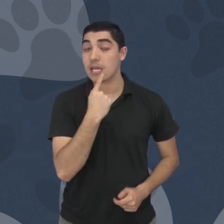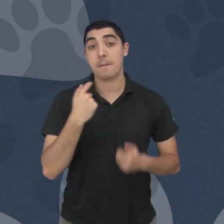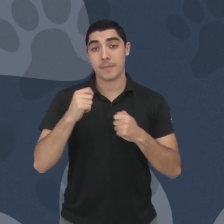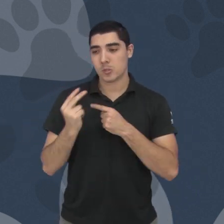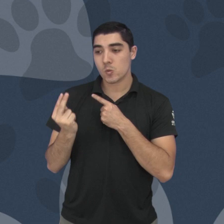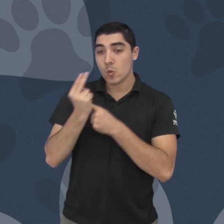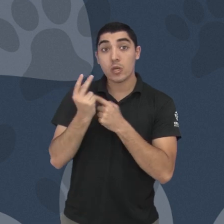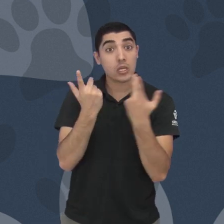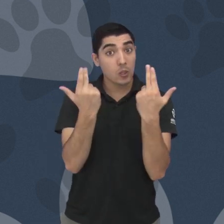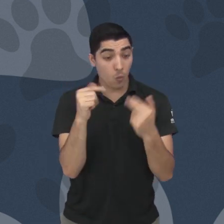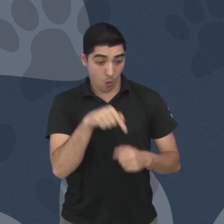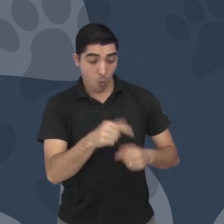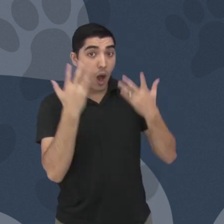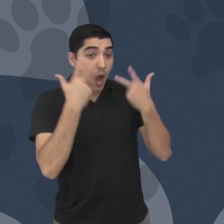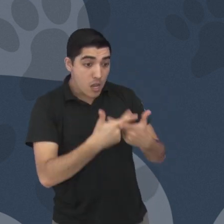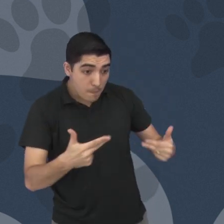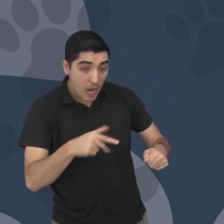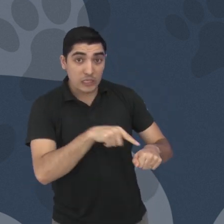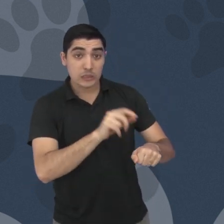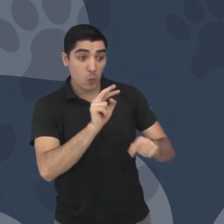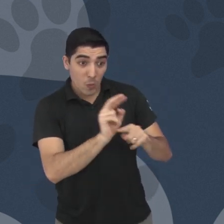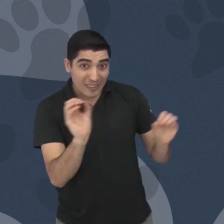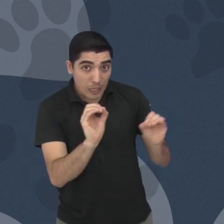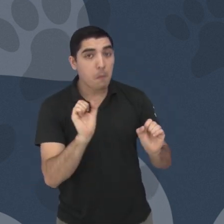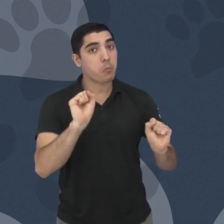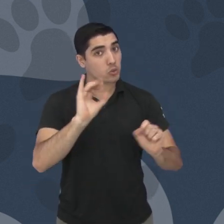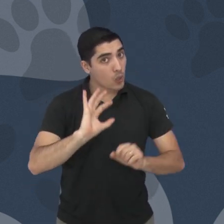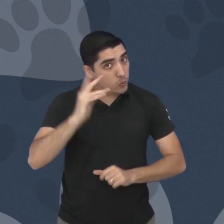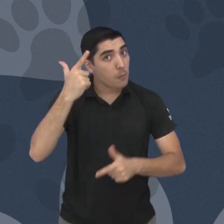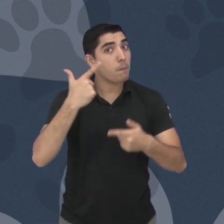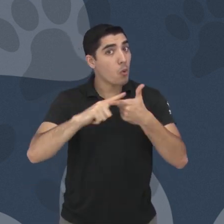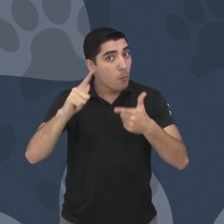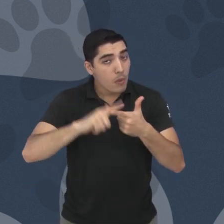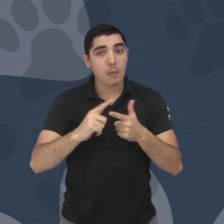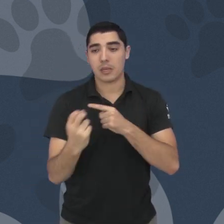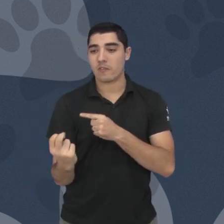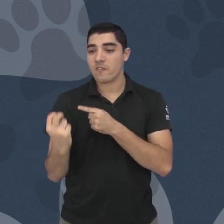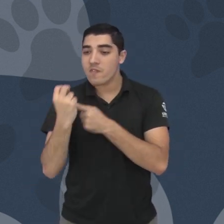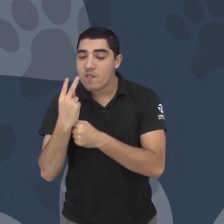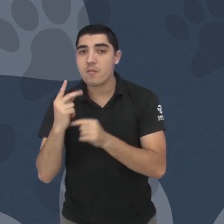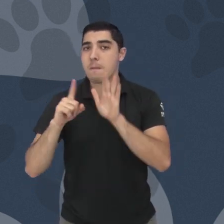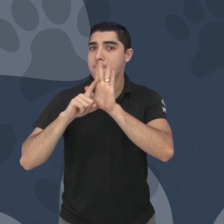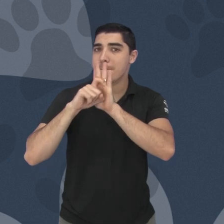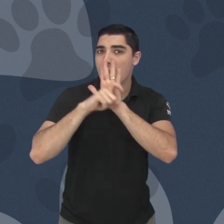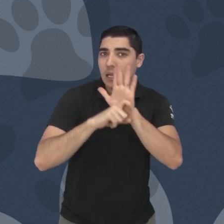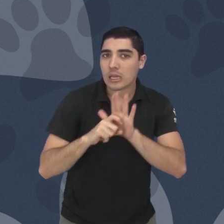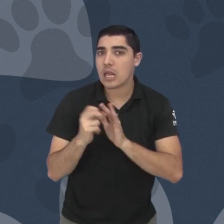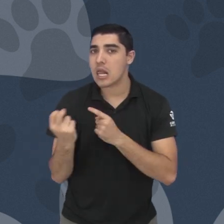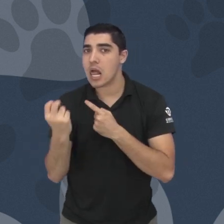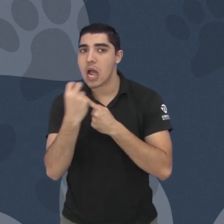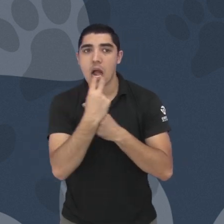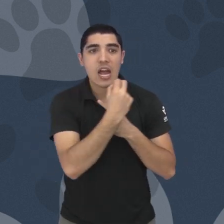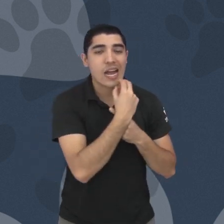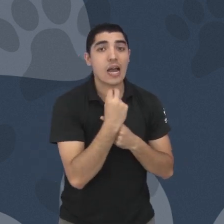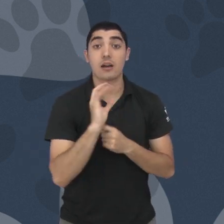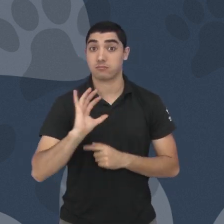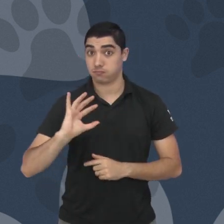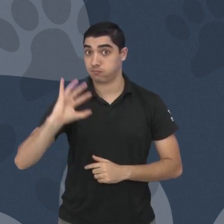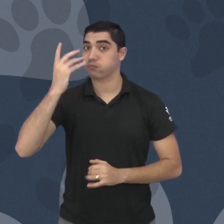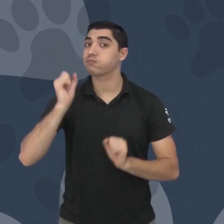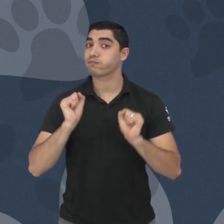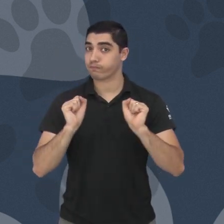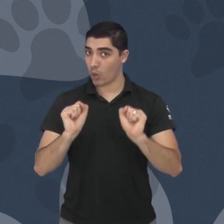ser portas de entrada para diversos problemas de saúde. Isso porque vírus e bactérias que porventura estejam por ali